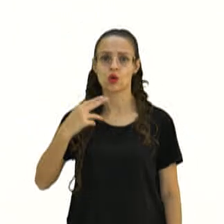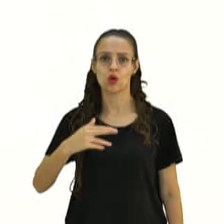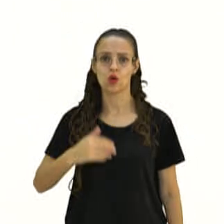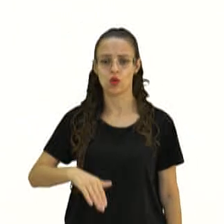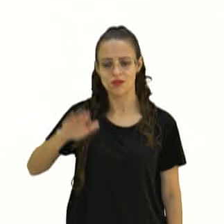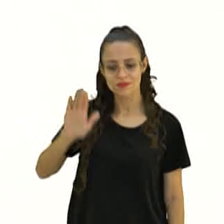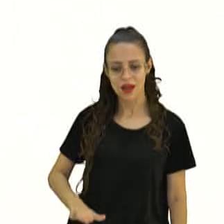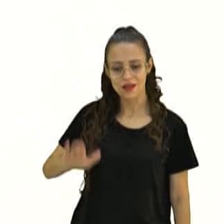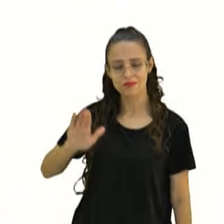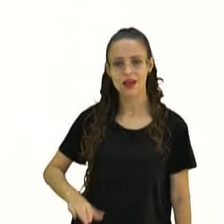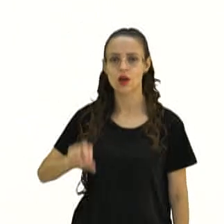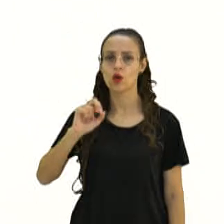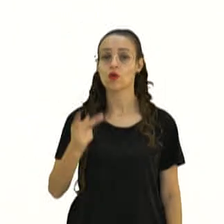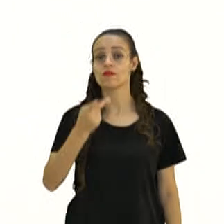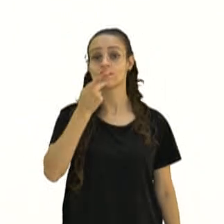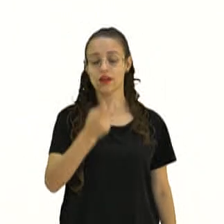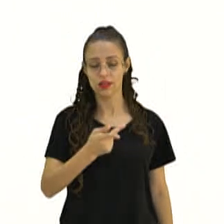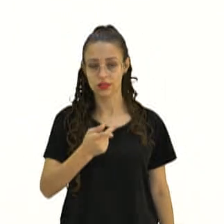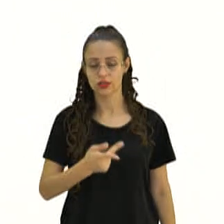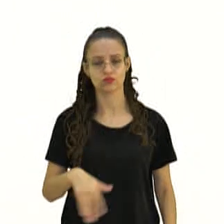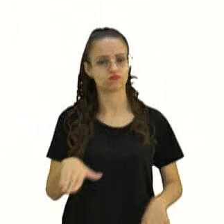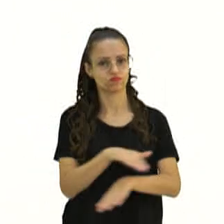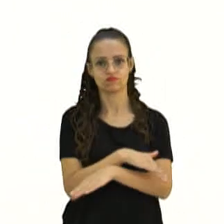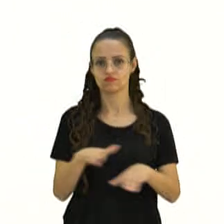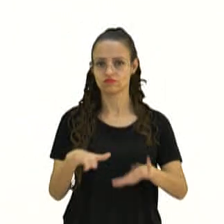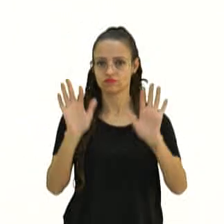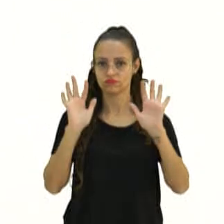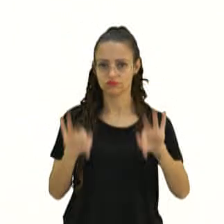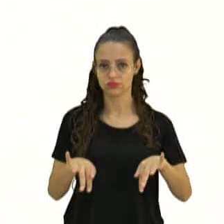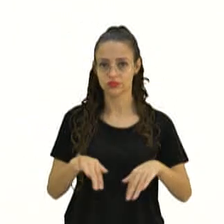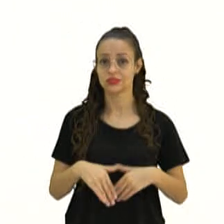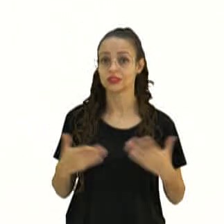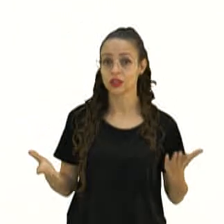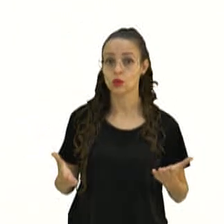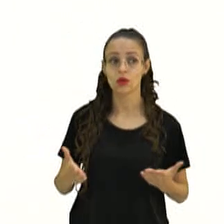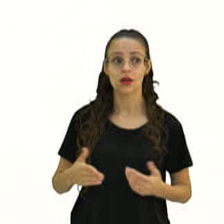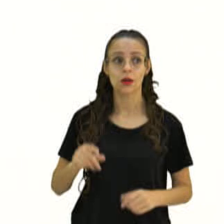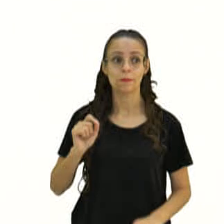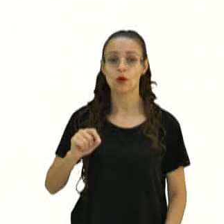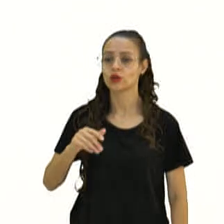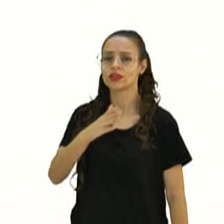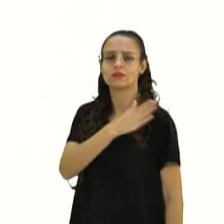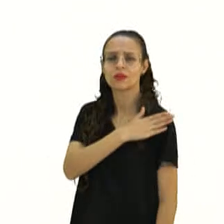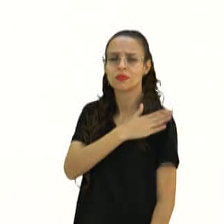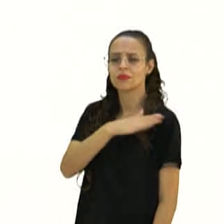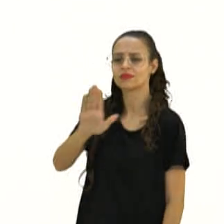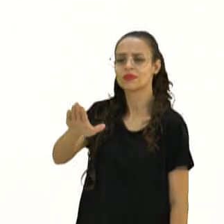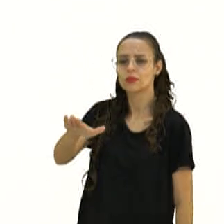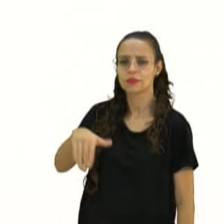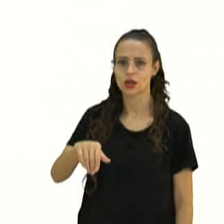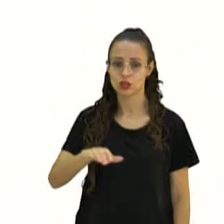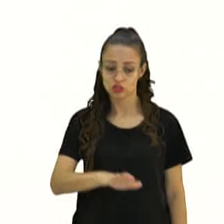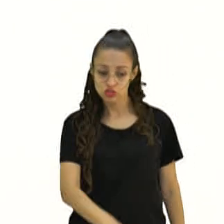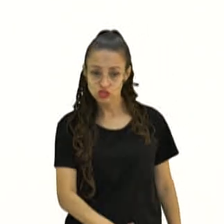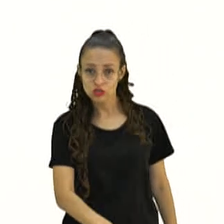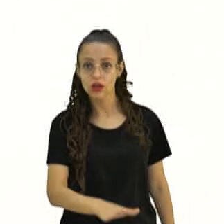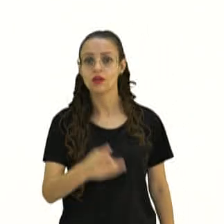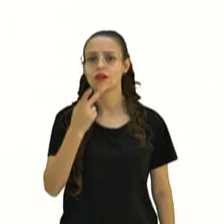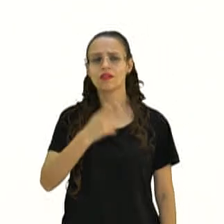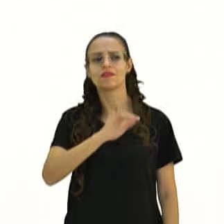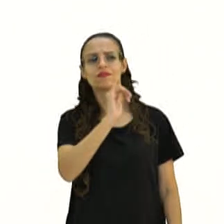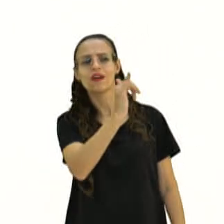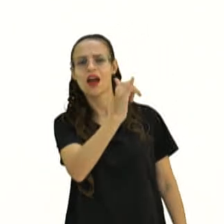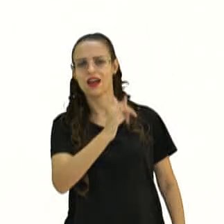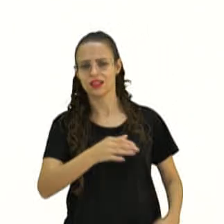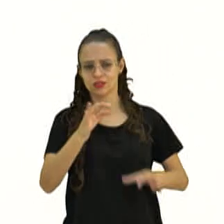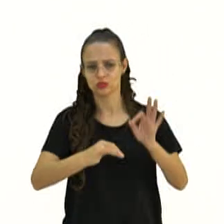no chão, ou verbal, né, acaba sendo por finalização. Então o atleta pode tocar o adversário, toca o chão, comunica o